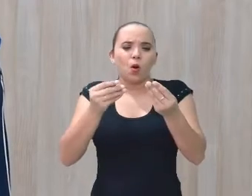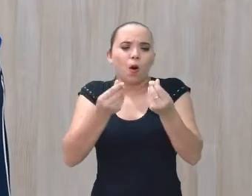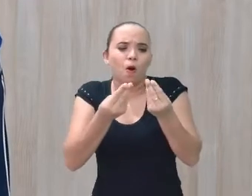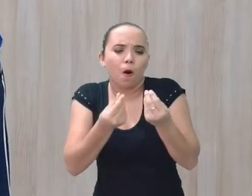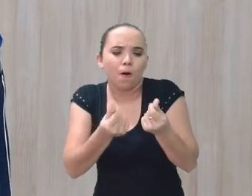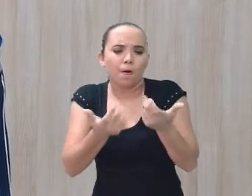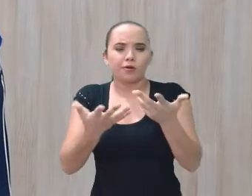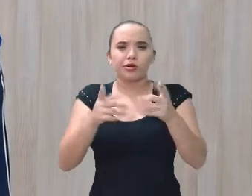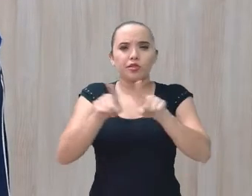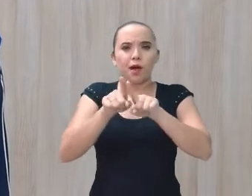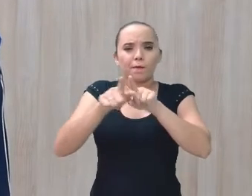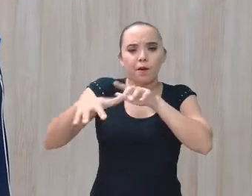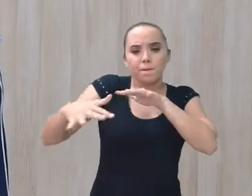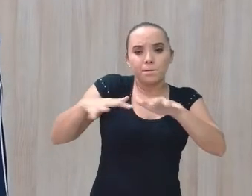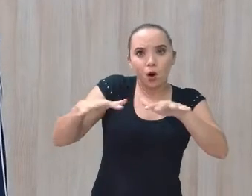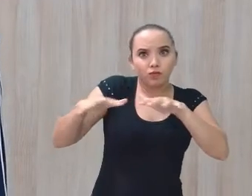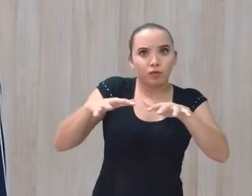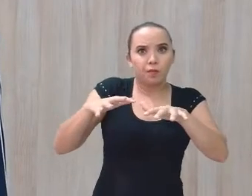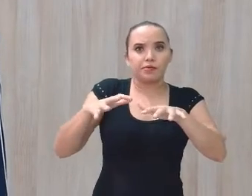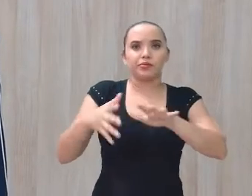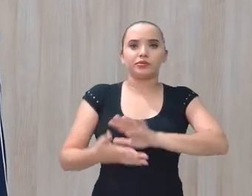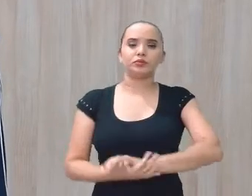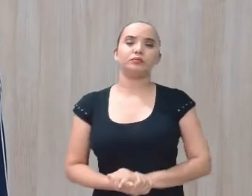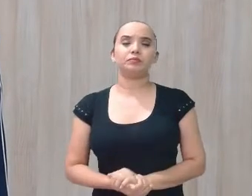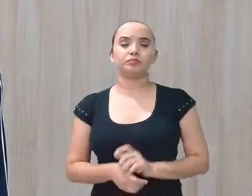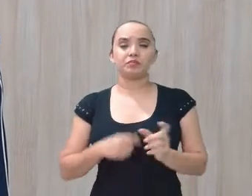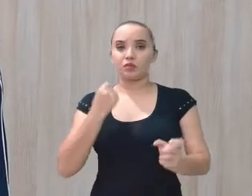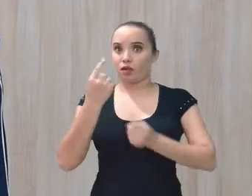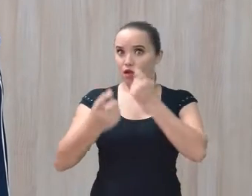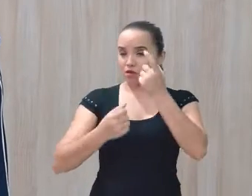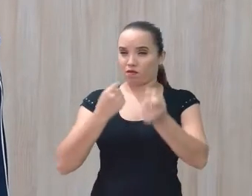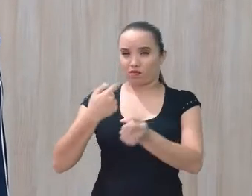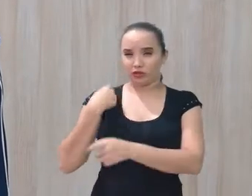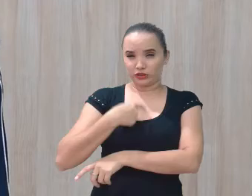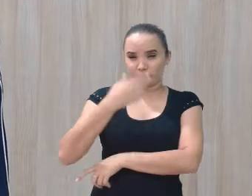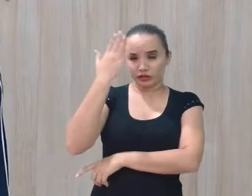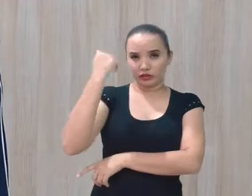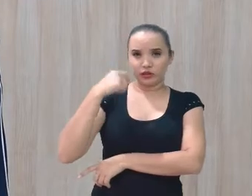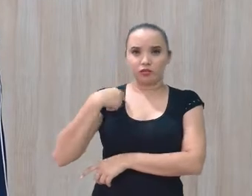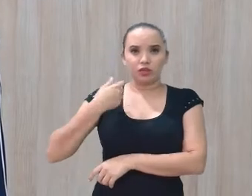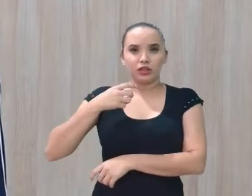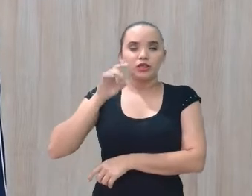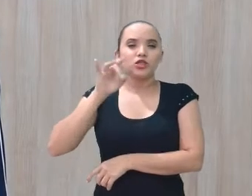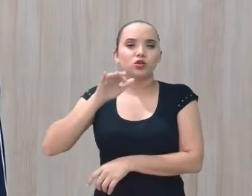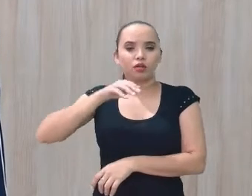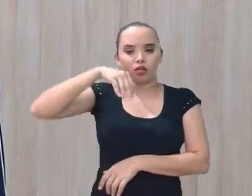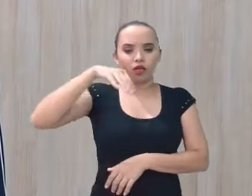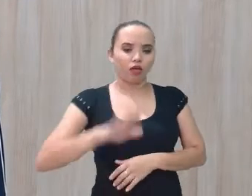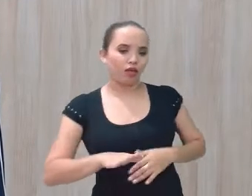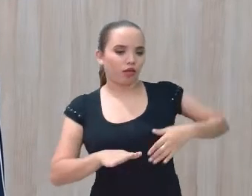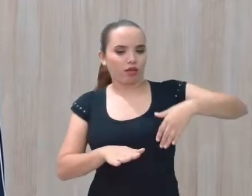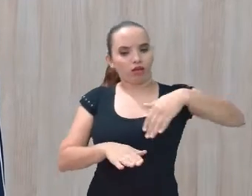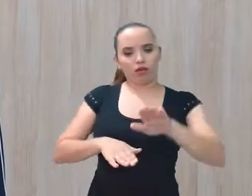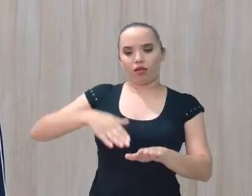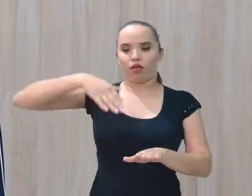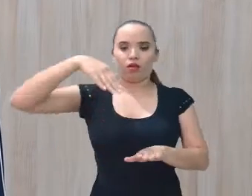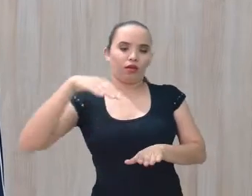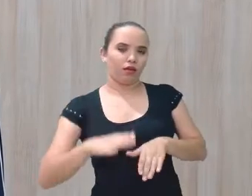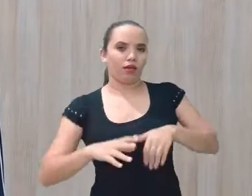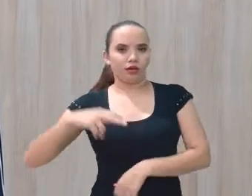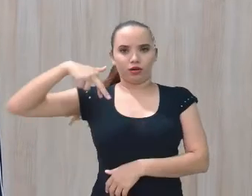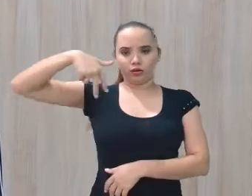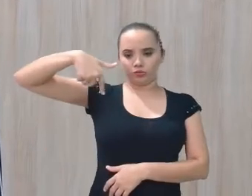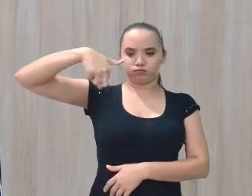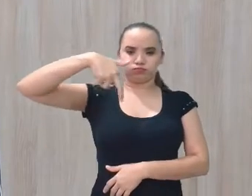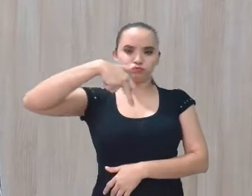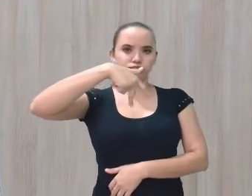materiais e até do movimento. A gente sabe que, às vezes, só você se mover, você pode produzir ruídos, às vezes